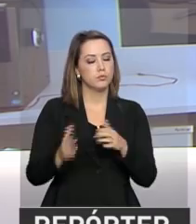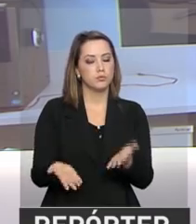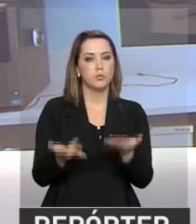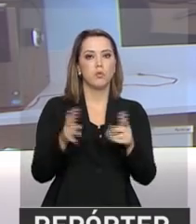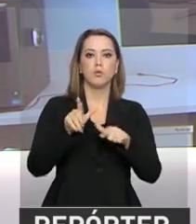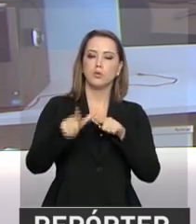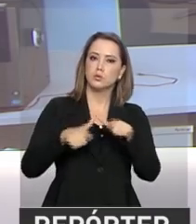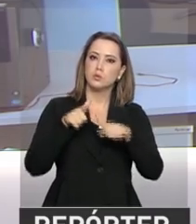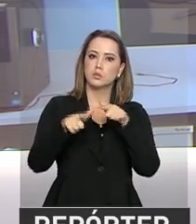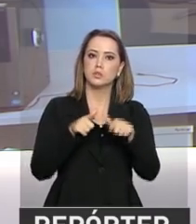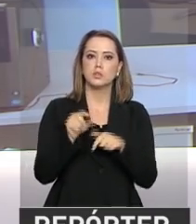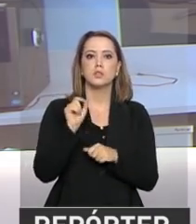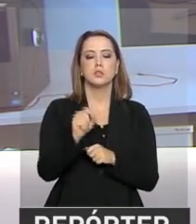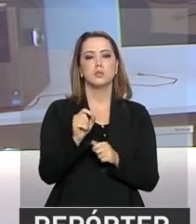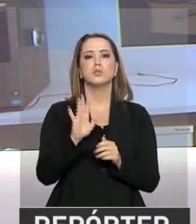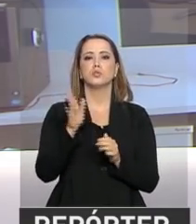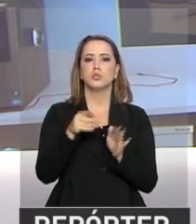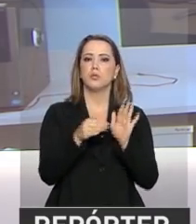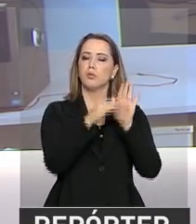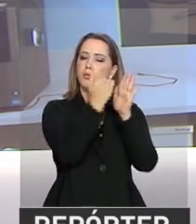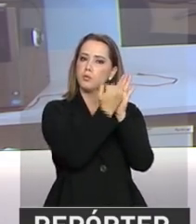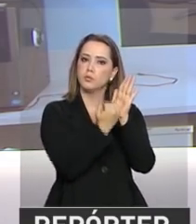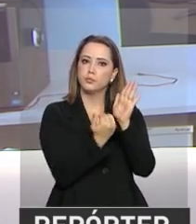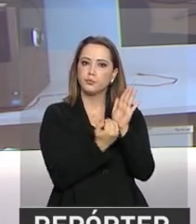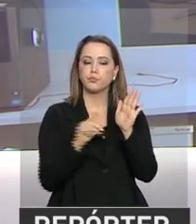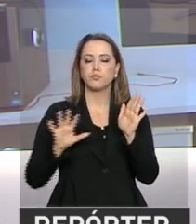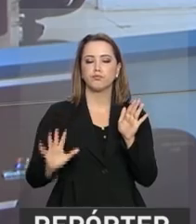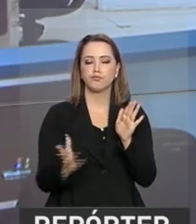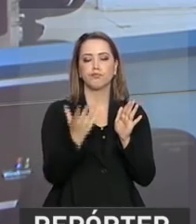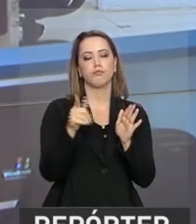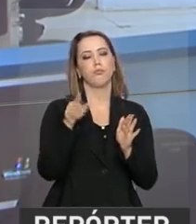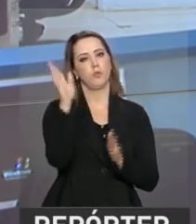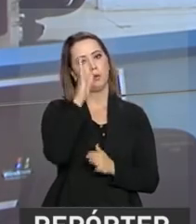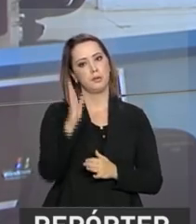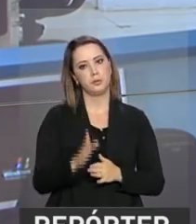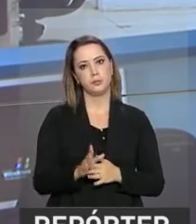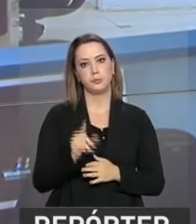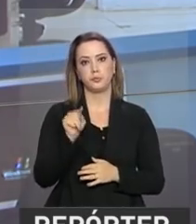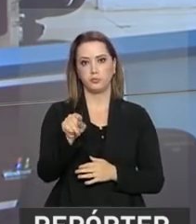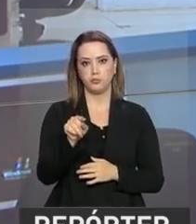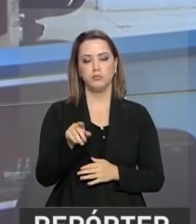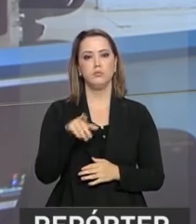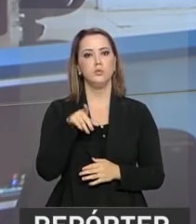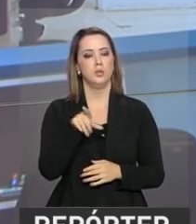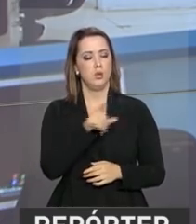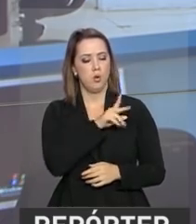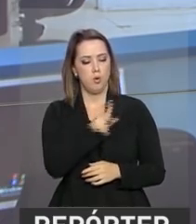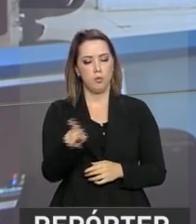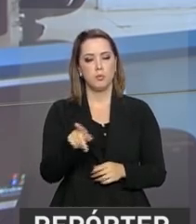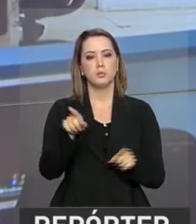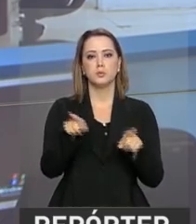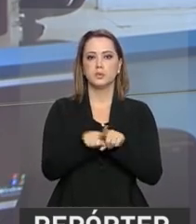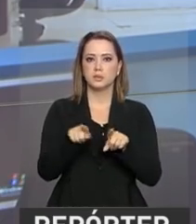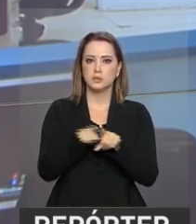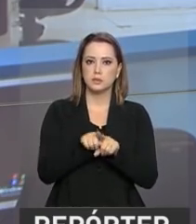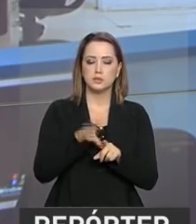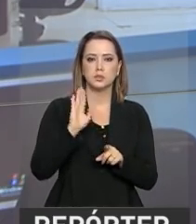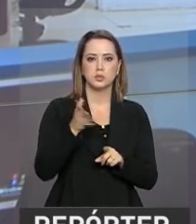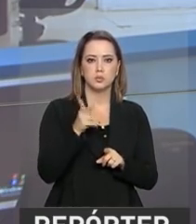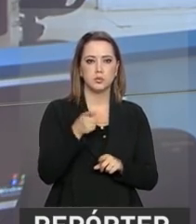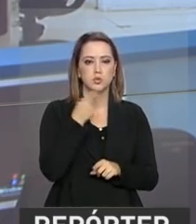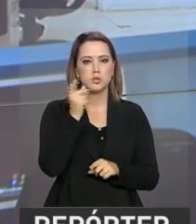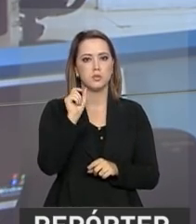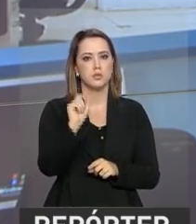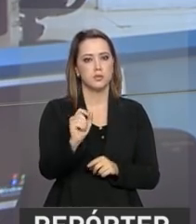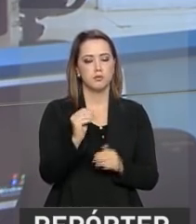governo temer visando a sustentabilidade do Estado em discurso o presidente em exercício Michel Temer reafirmou que o objetivo do